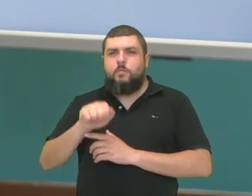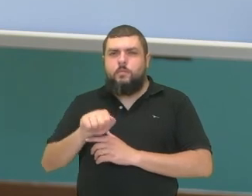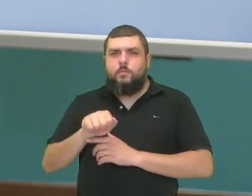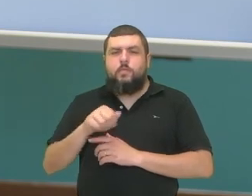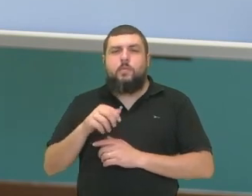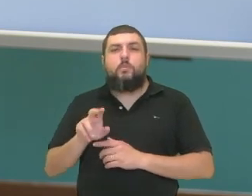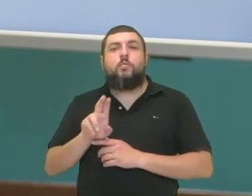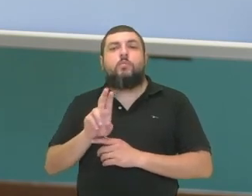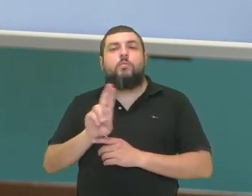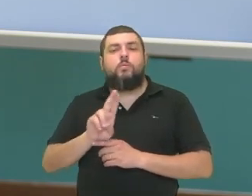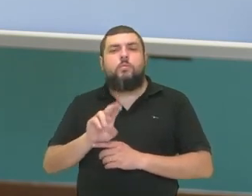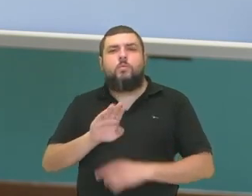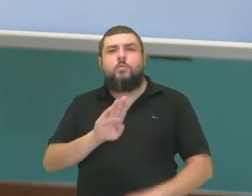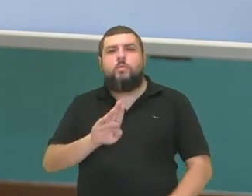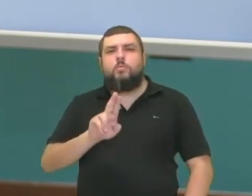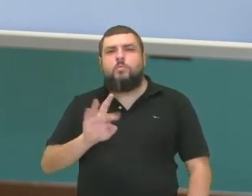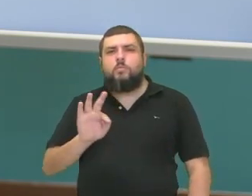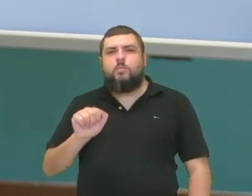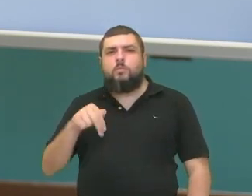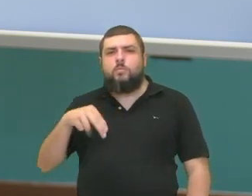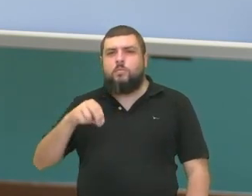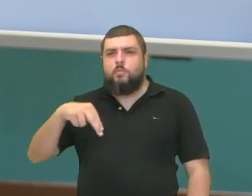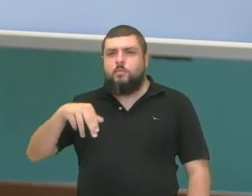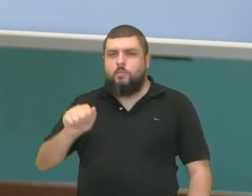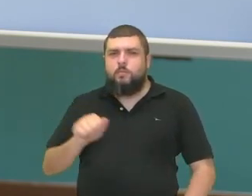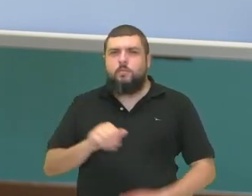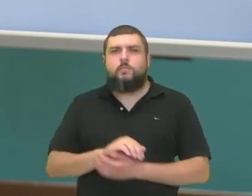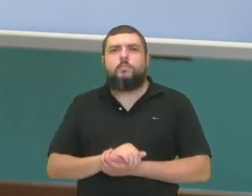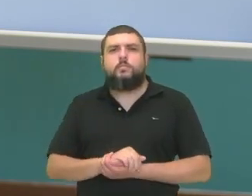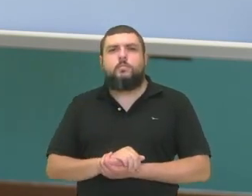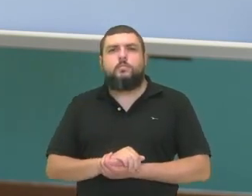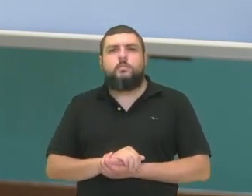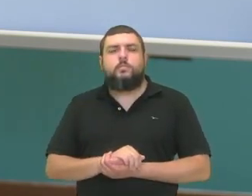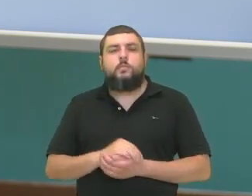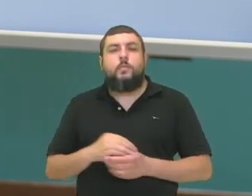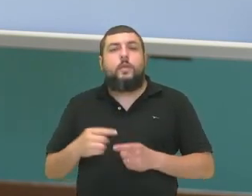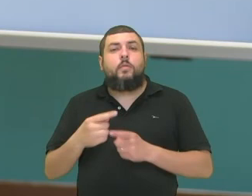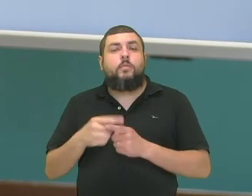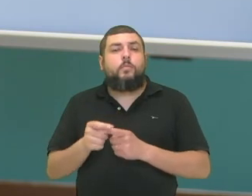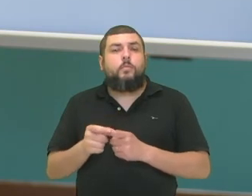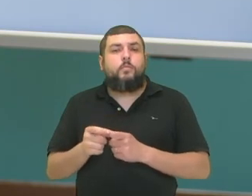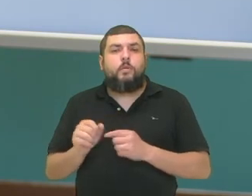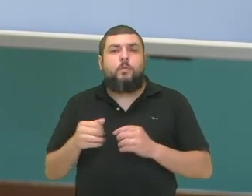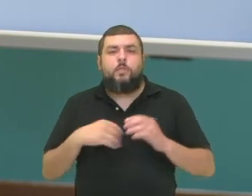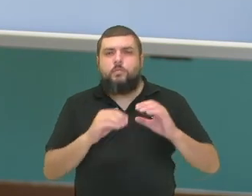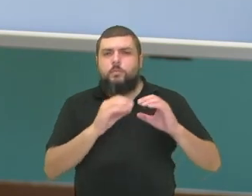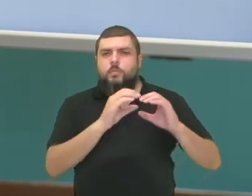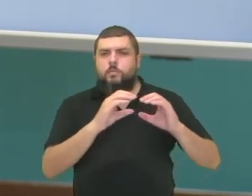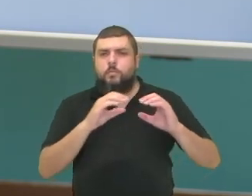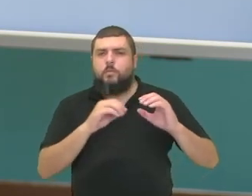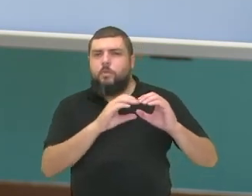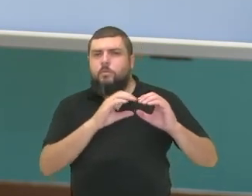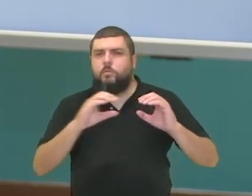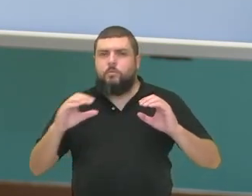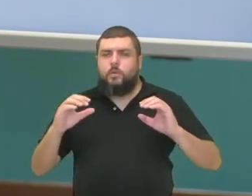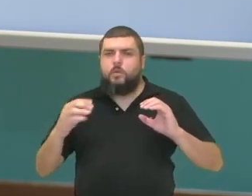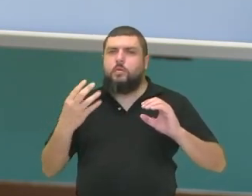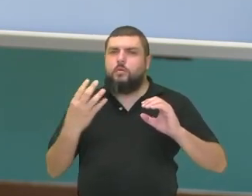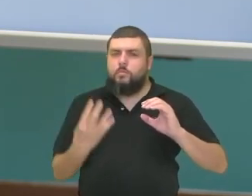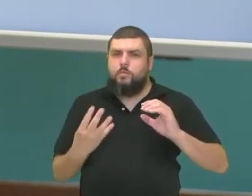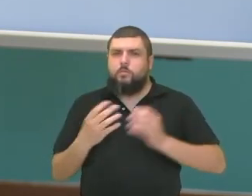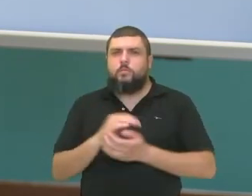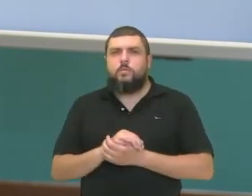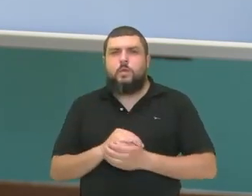em específico é butanona. Butanona, professor, é porque são 4 carbonos? Sim, o prefixo que indica